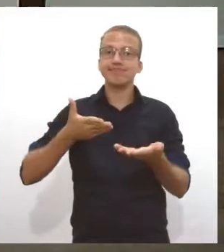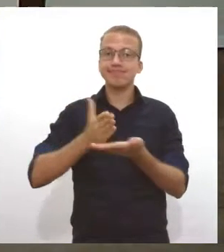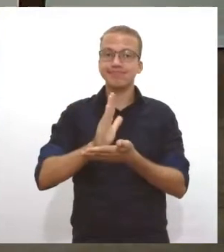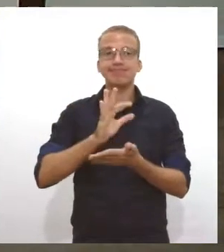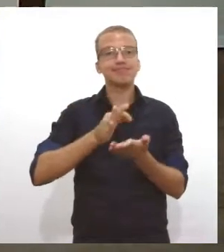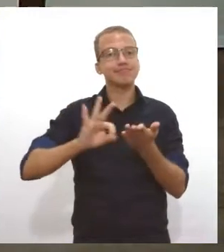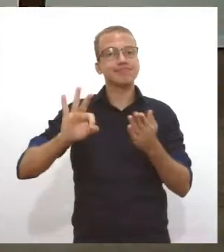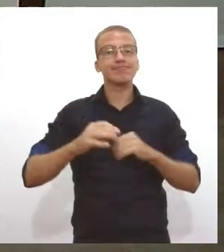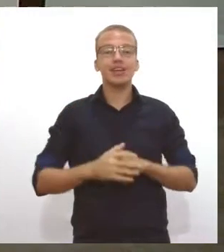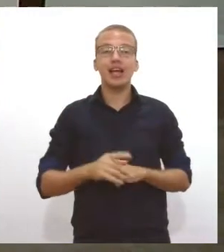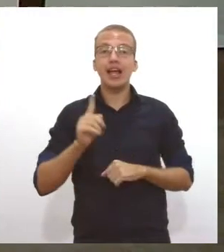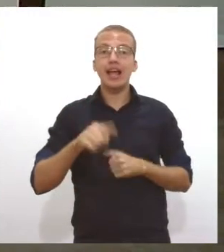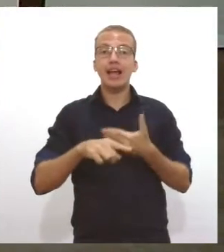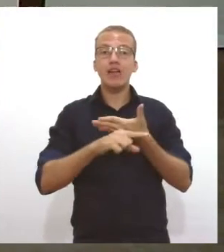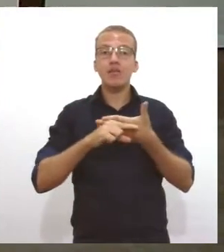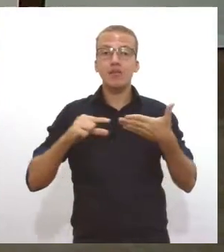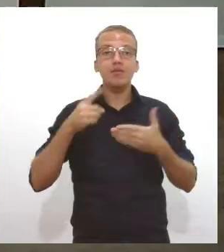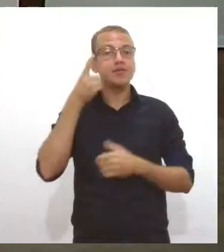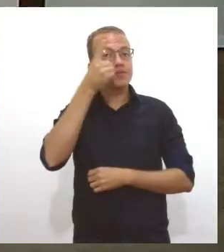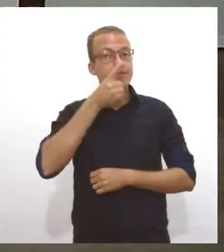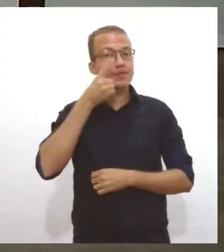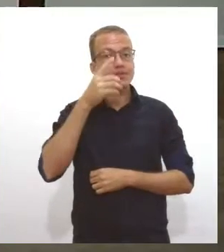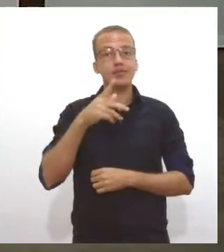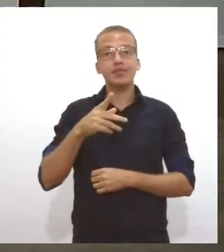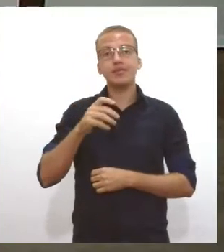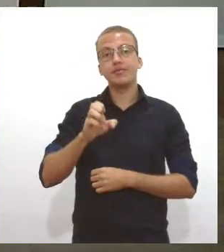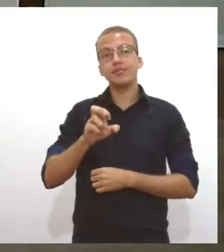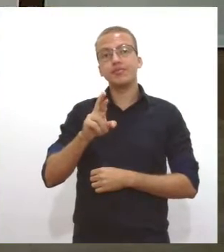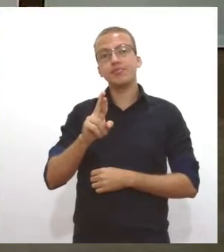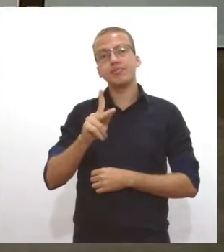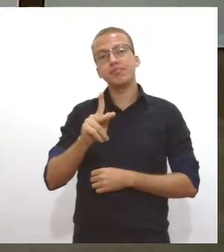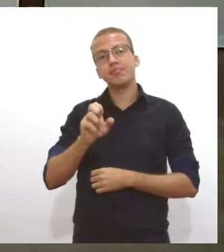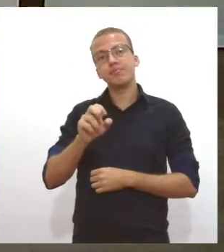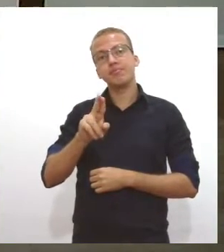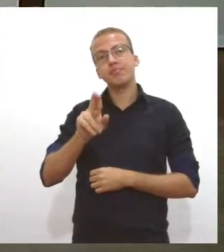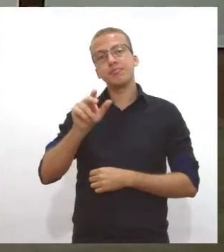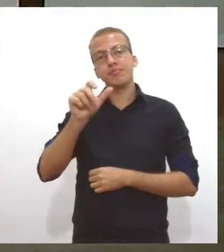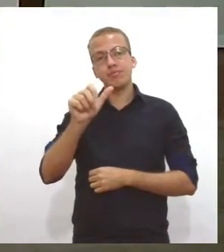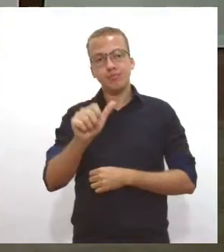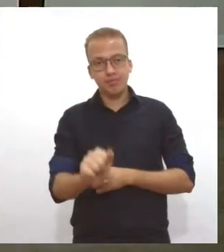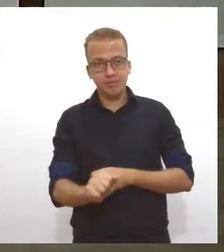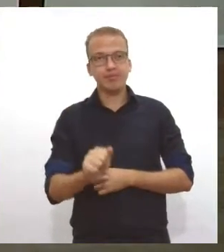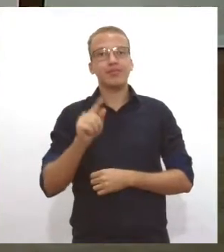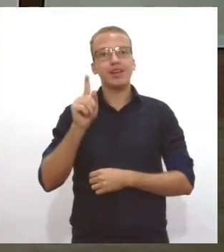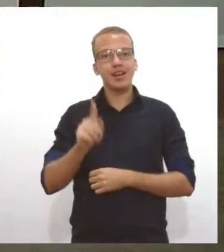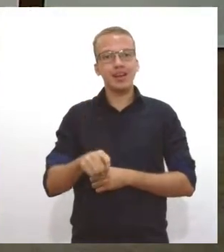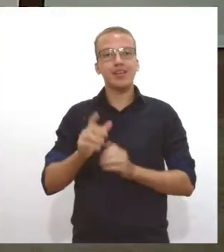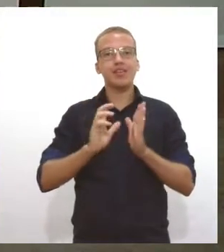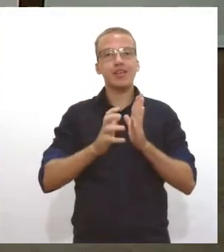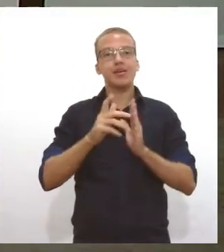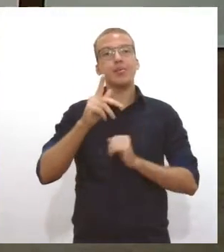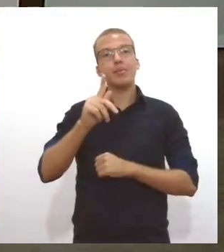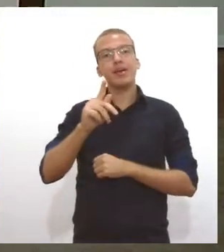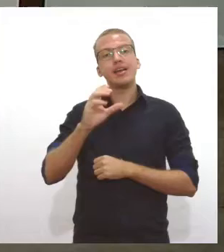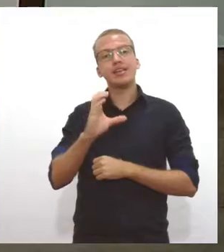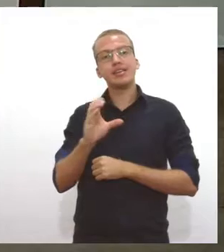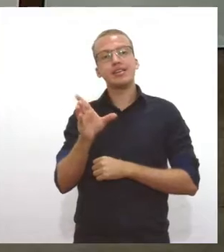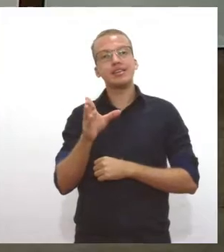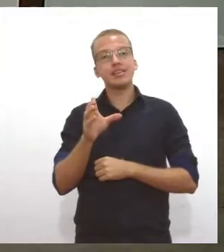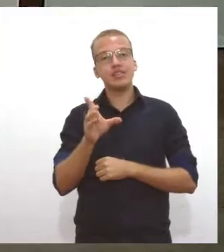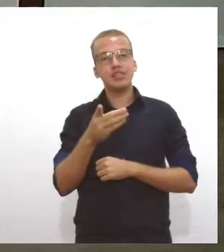deputada Perpétua Almeida do PC do B do Acre Que conversa agora com a gente sobre esta